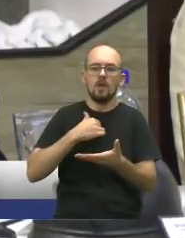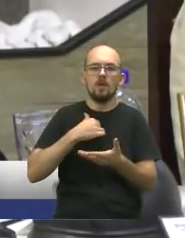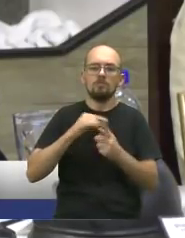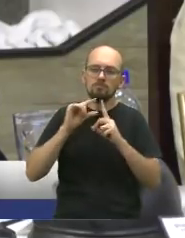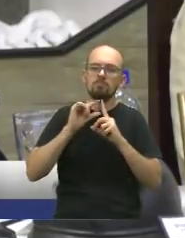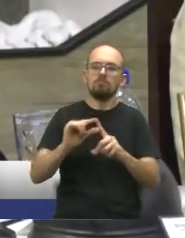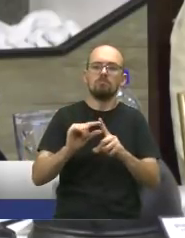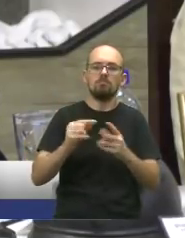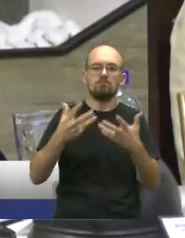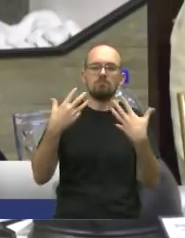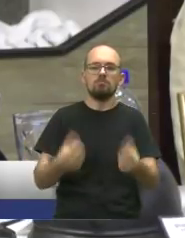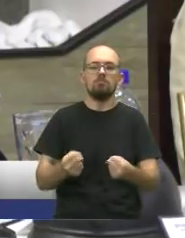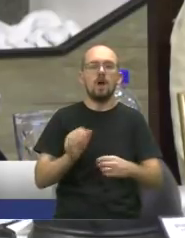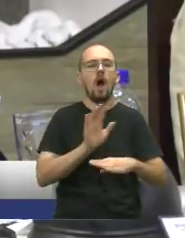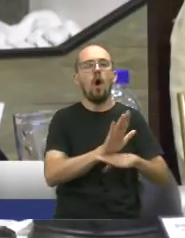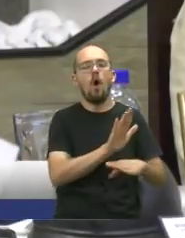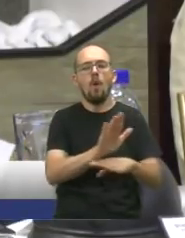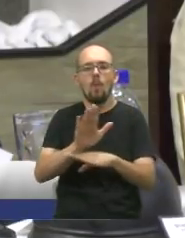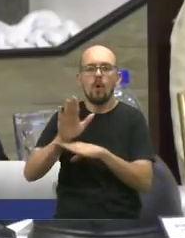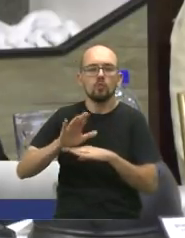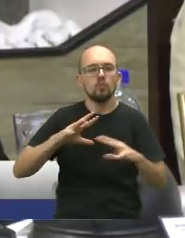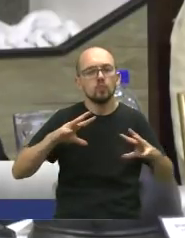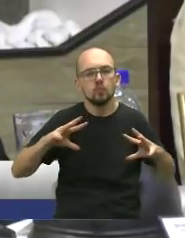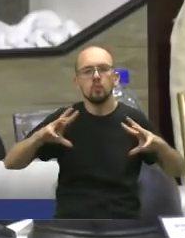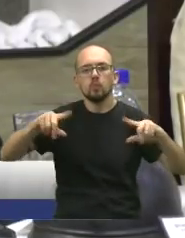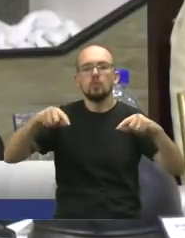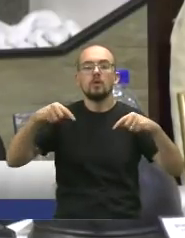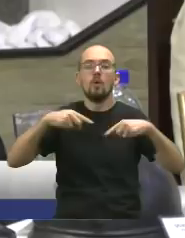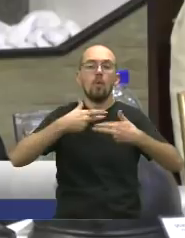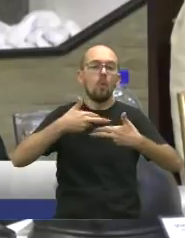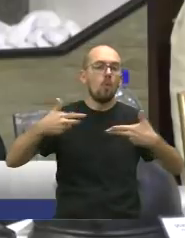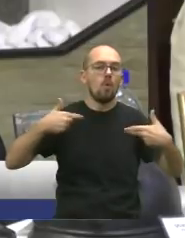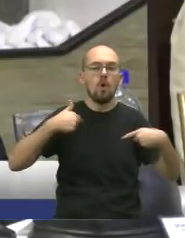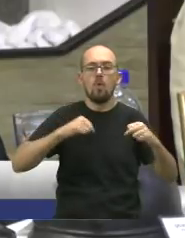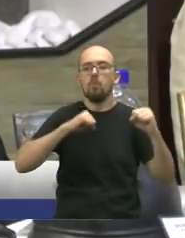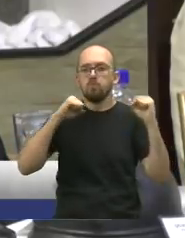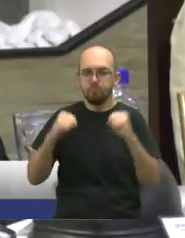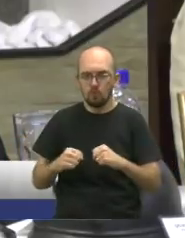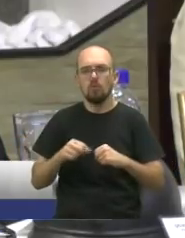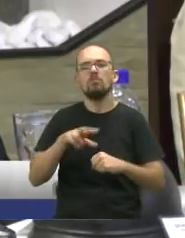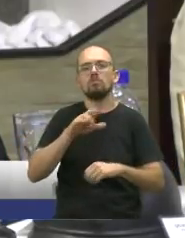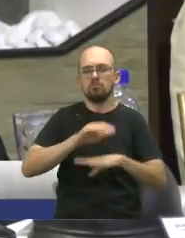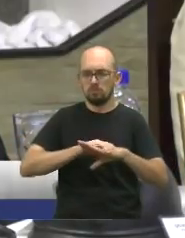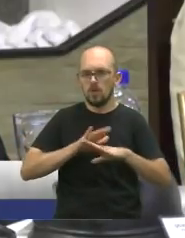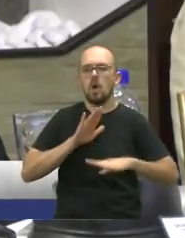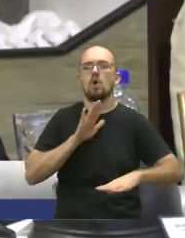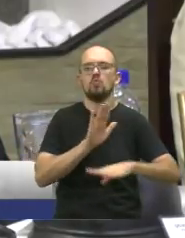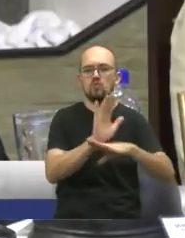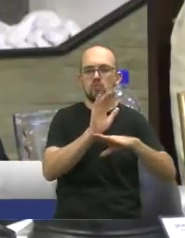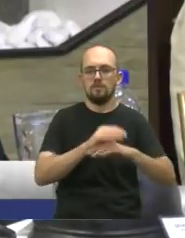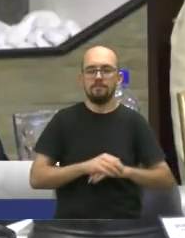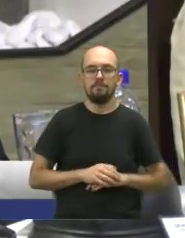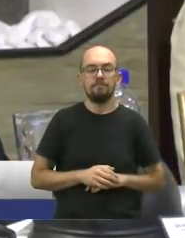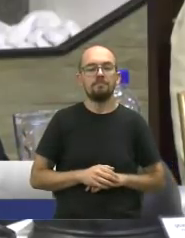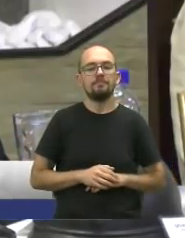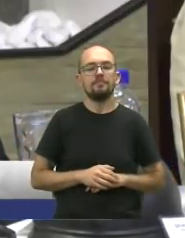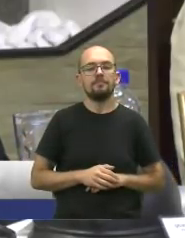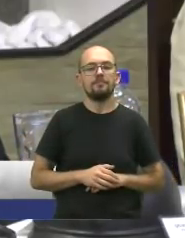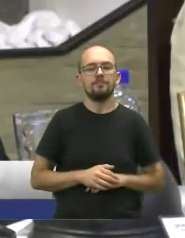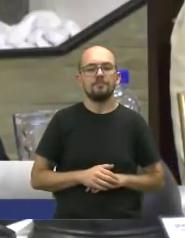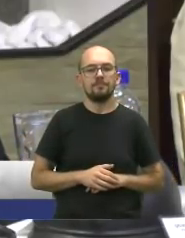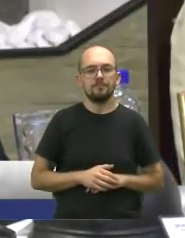em colaborar com todos vocês no que estiver ao meu alcance. O evento de hoje, por